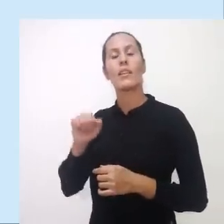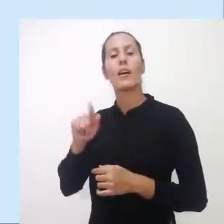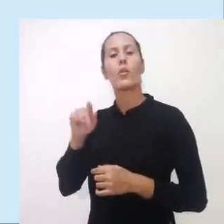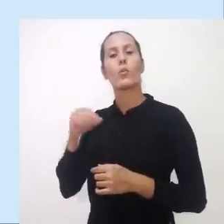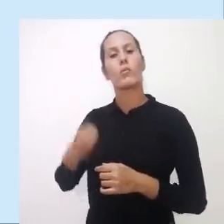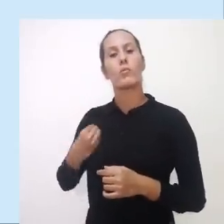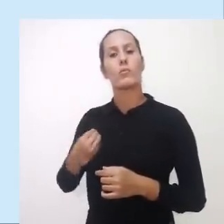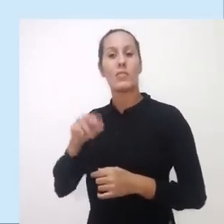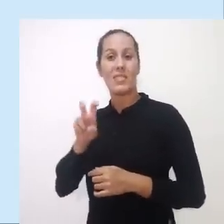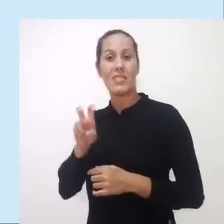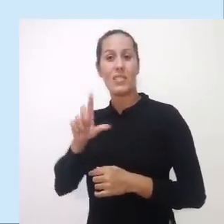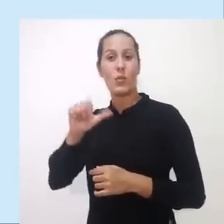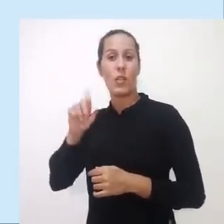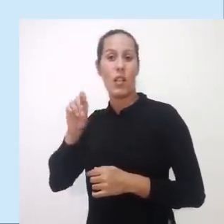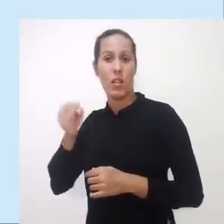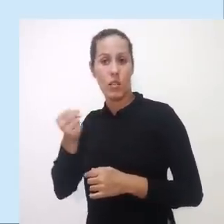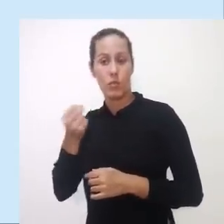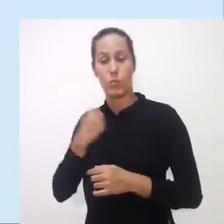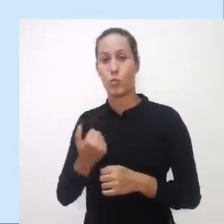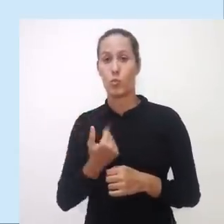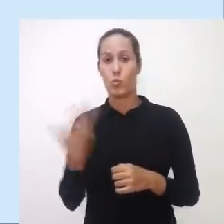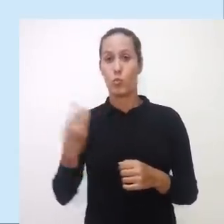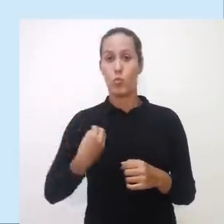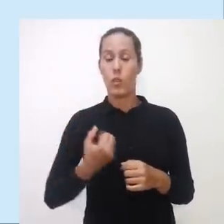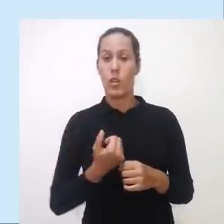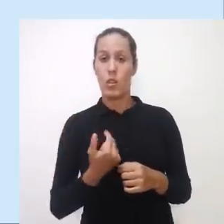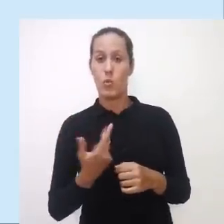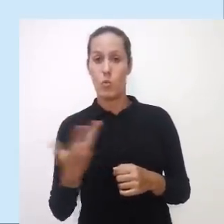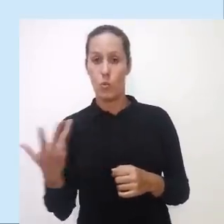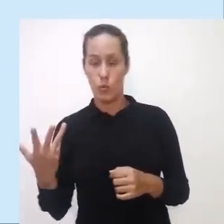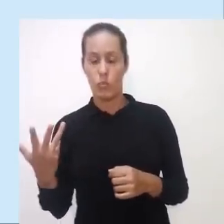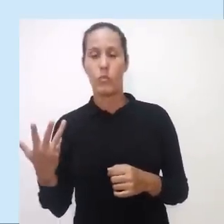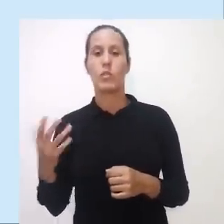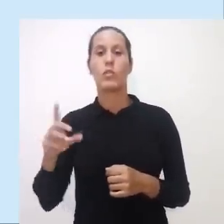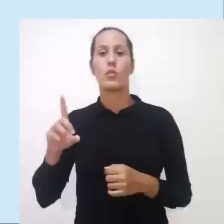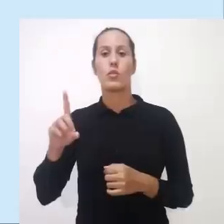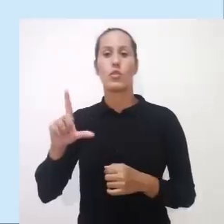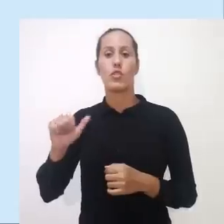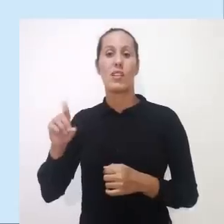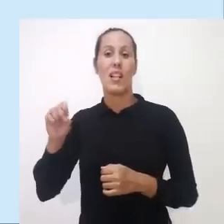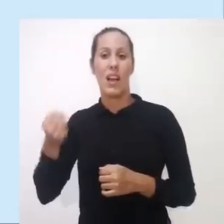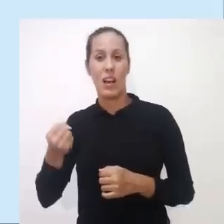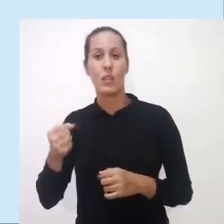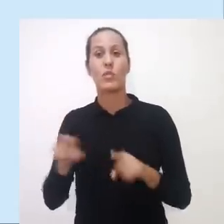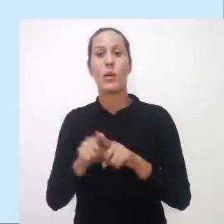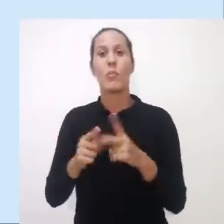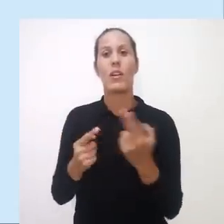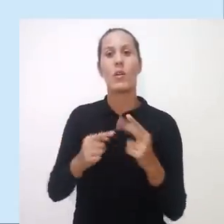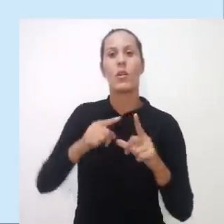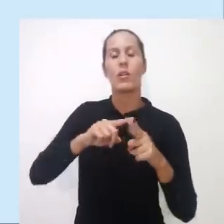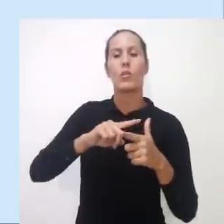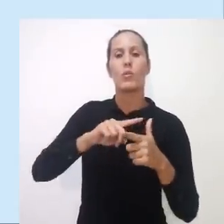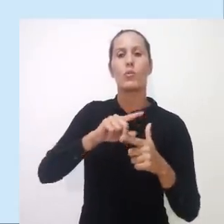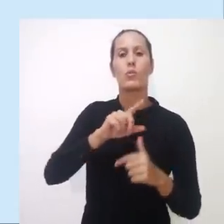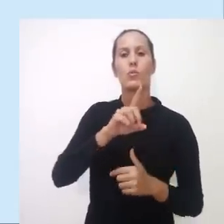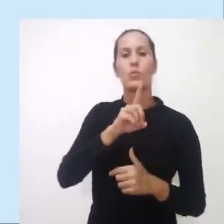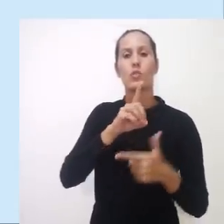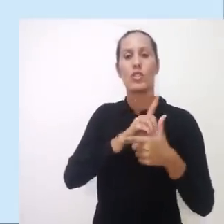lados e perceba que o número de lados do pentágono é igual ao número de diagonais do pentágono.